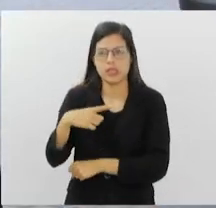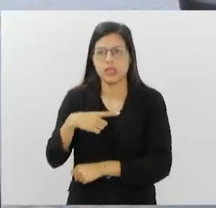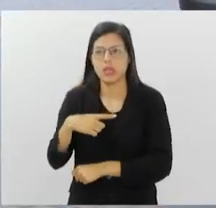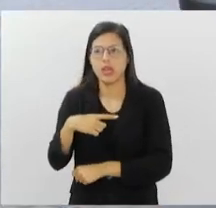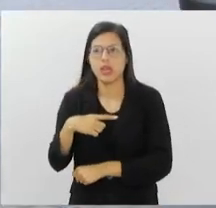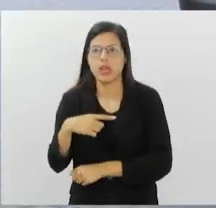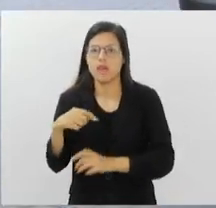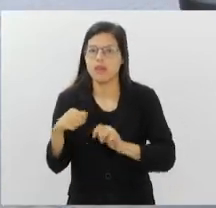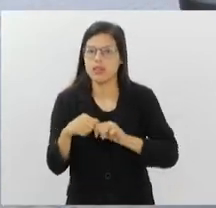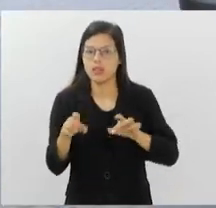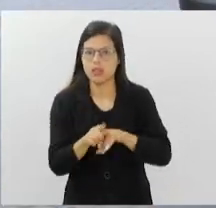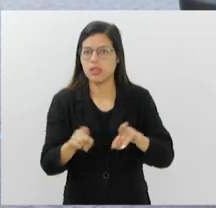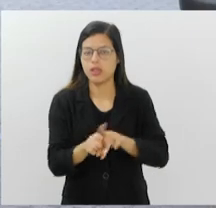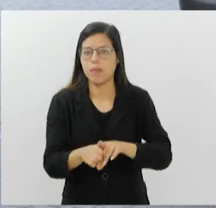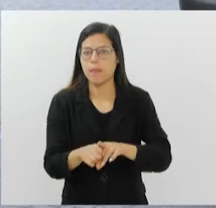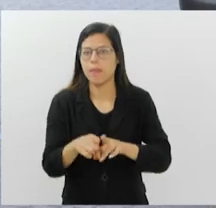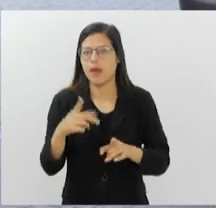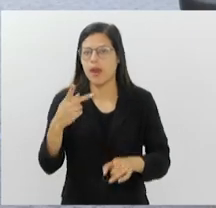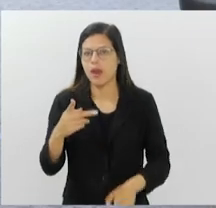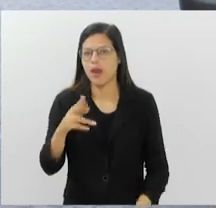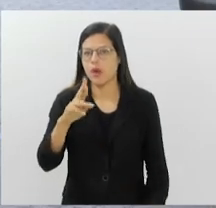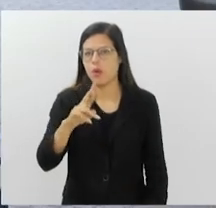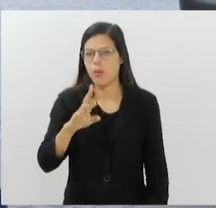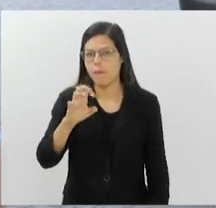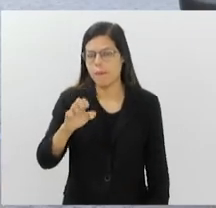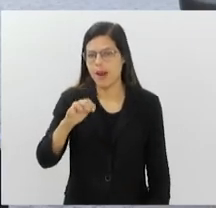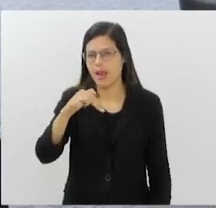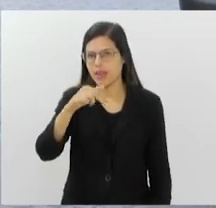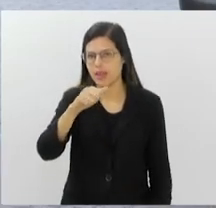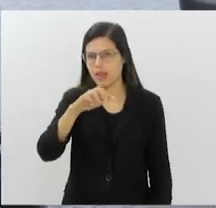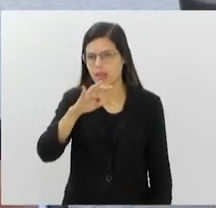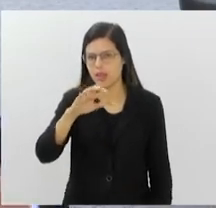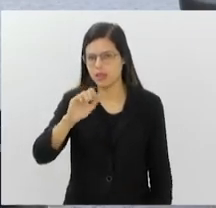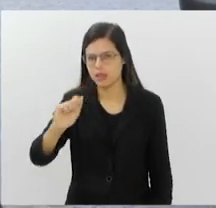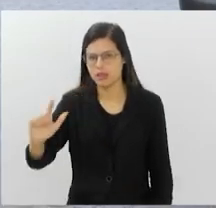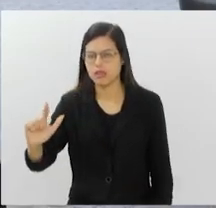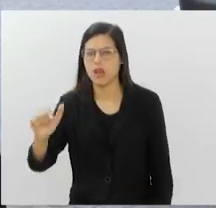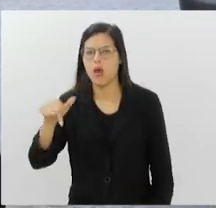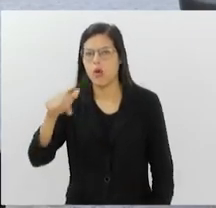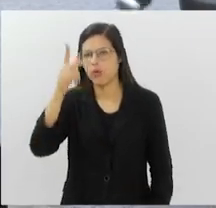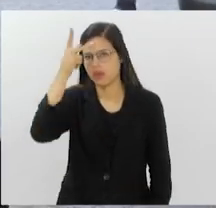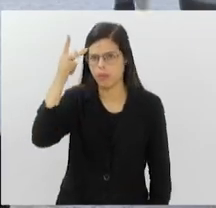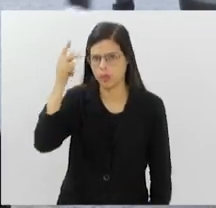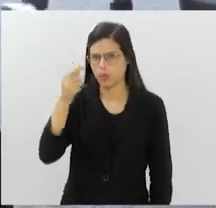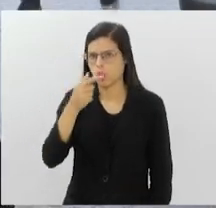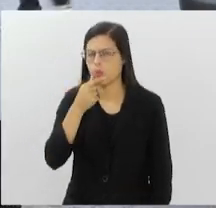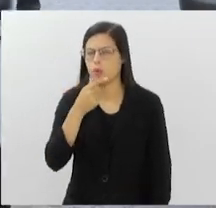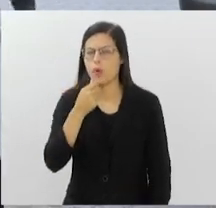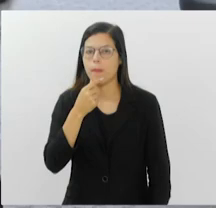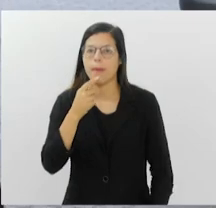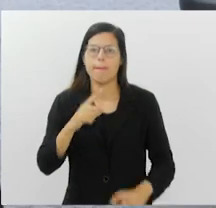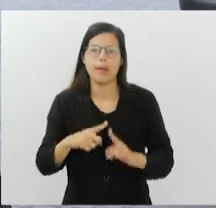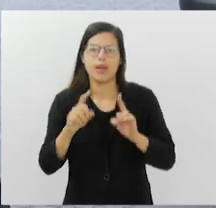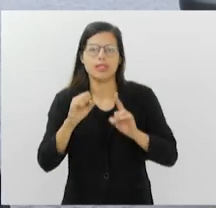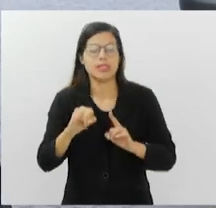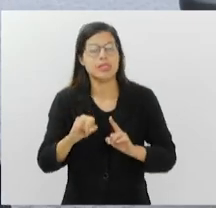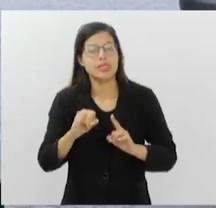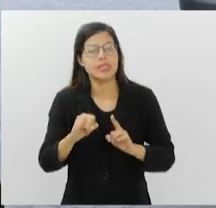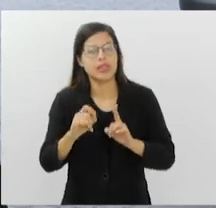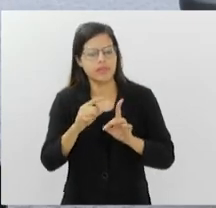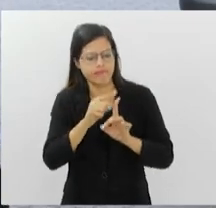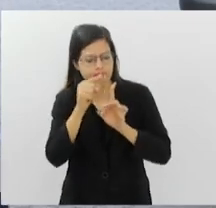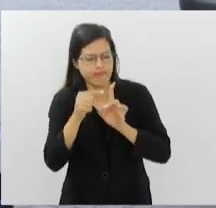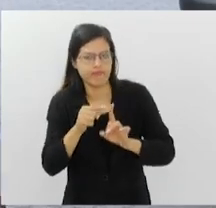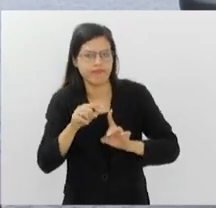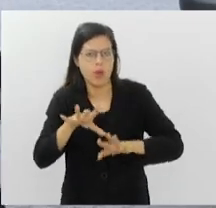fazer também o chamado pré-natal do parceiro. Mas, pois bem, a gestante pegou a sífilis. Pegou a sífilis, tem